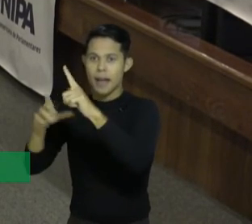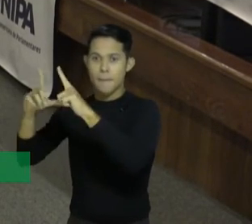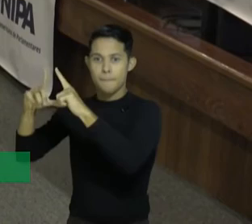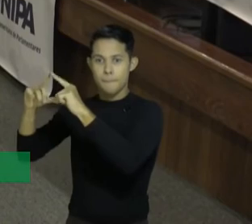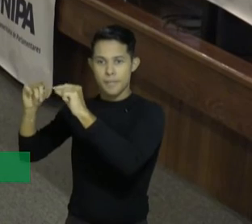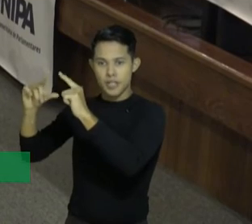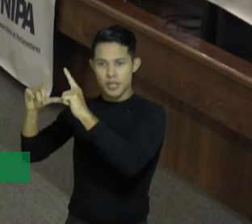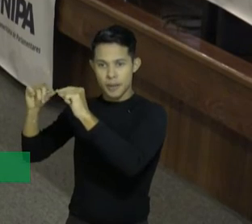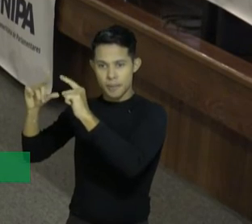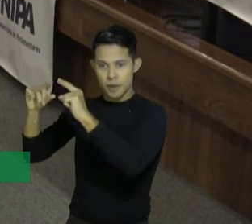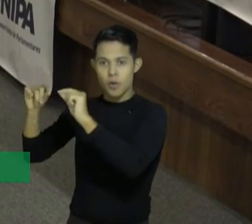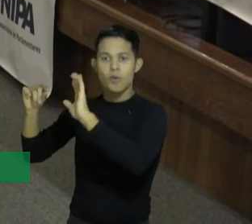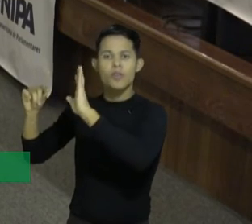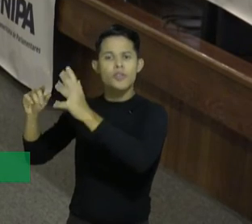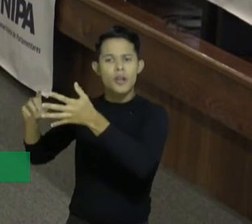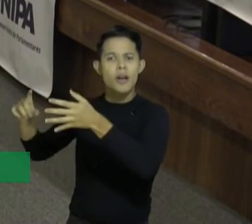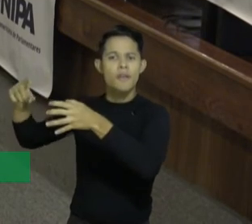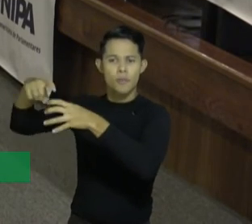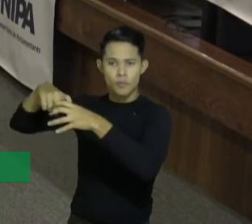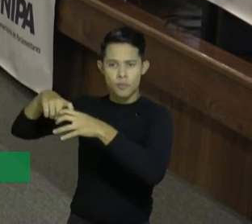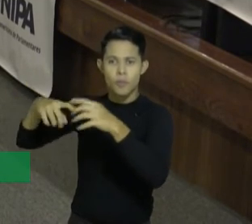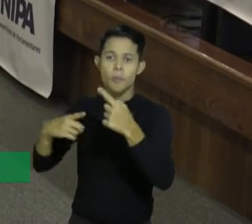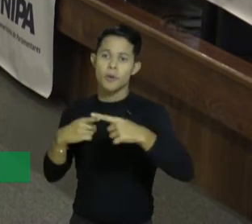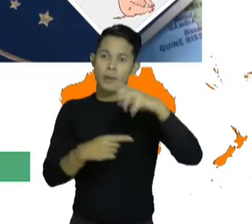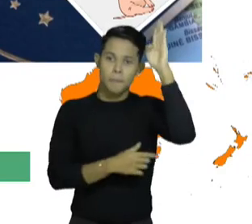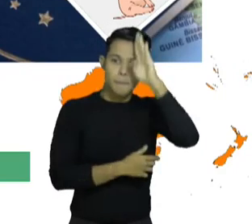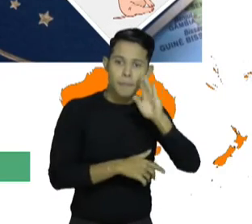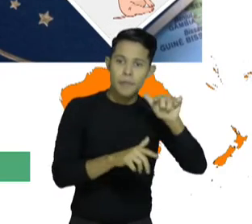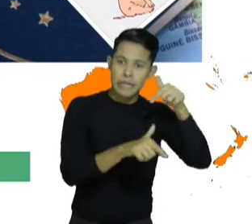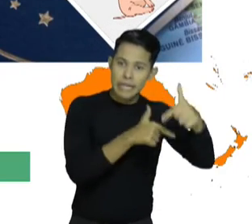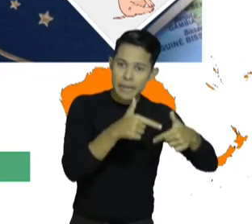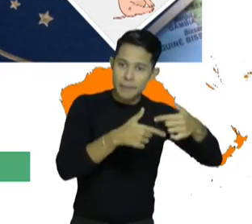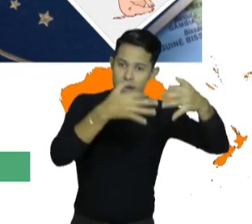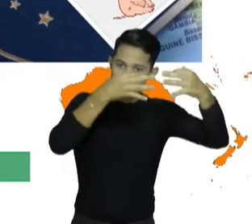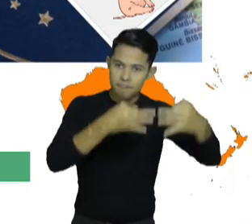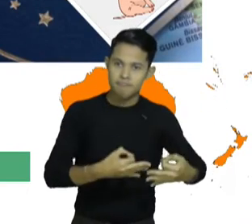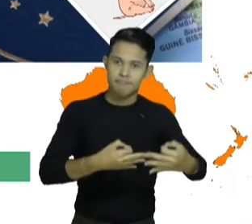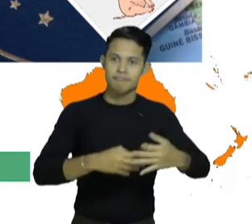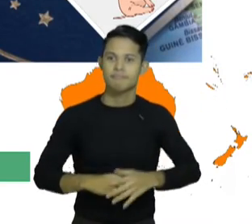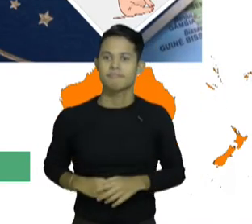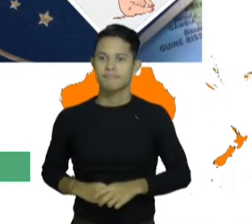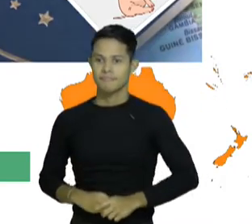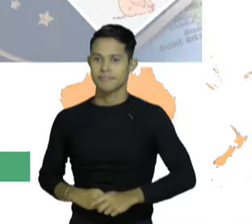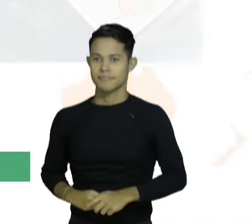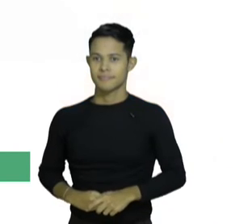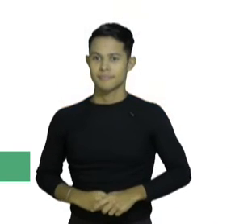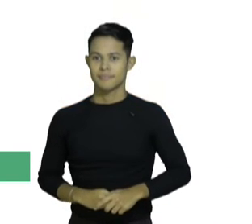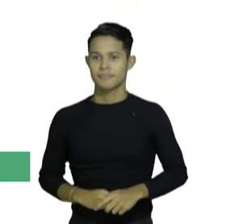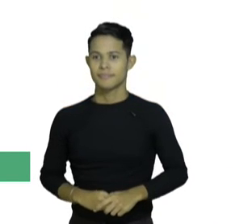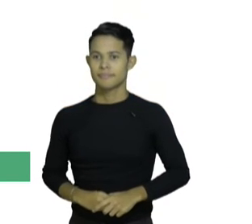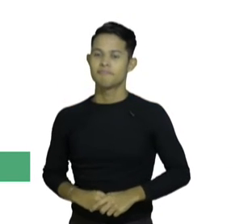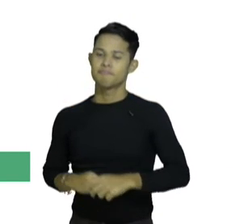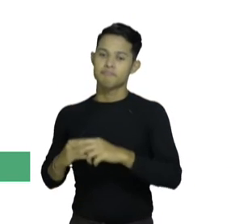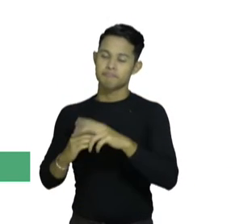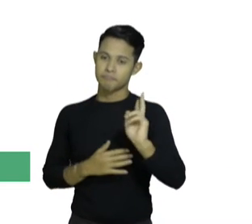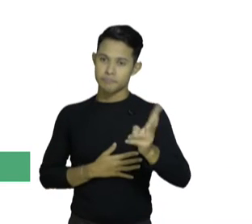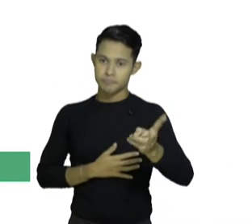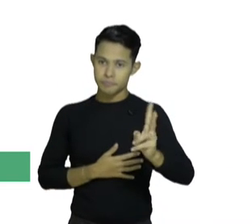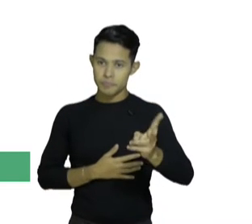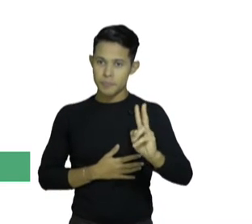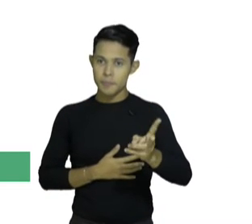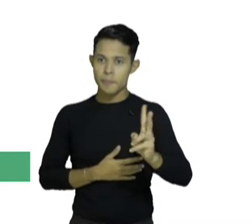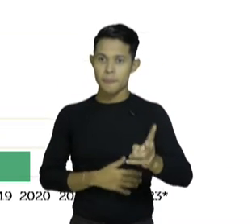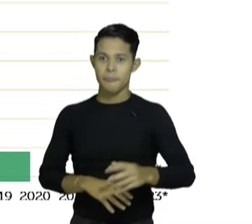já retornou porque fizemos o trabalho corretamente né Vamos lá que